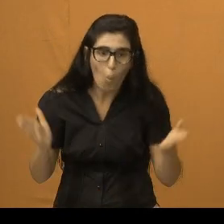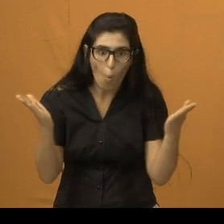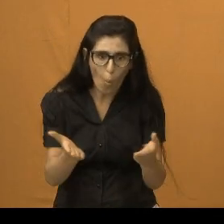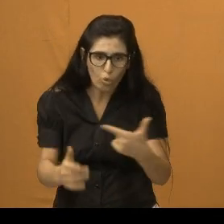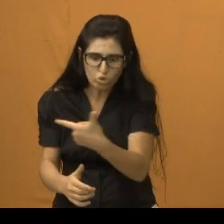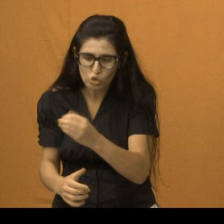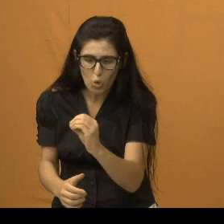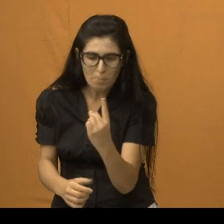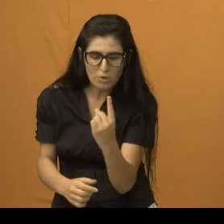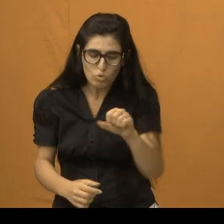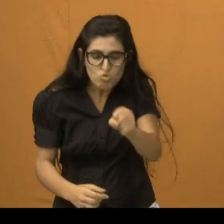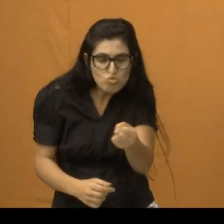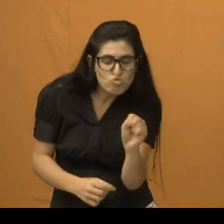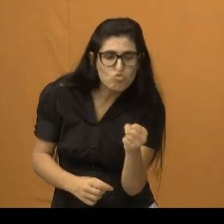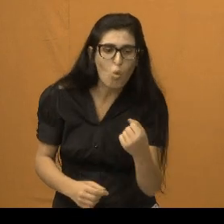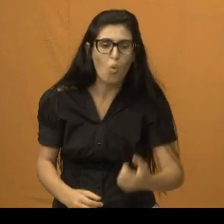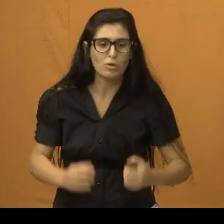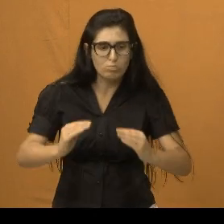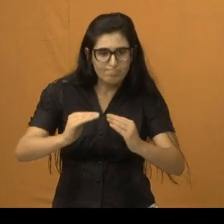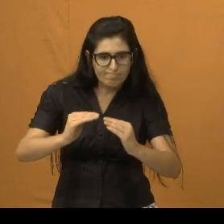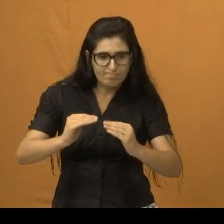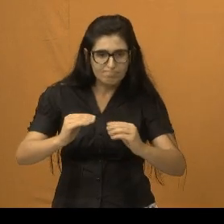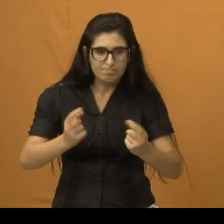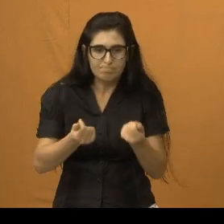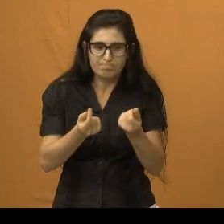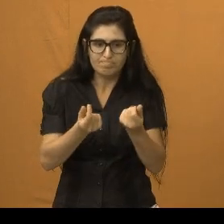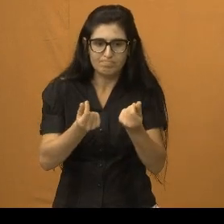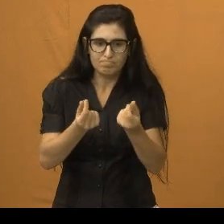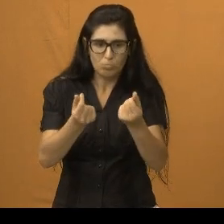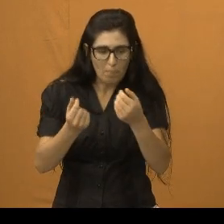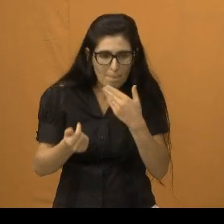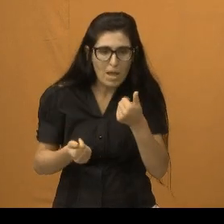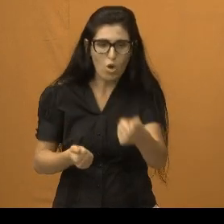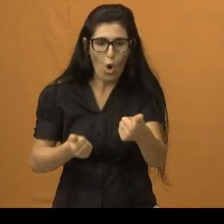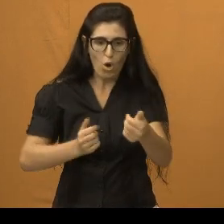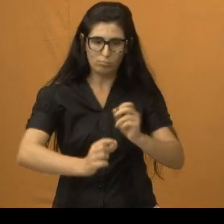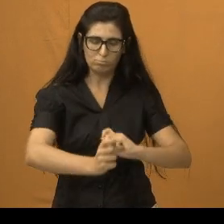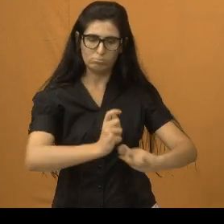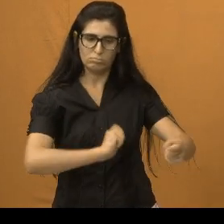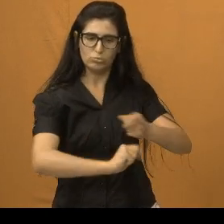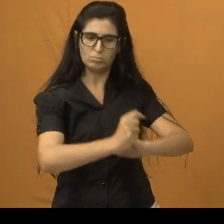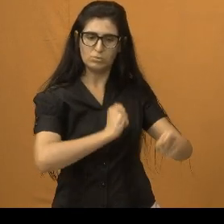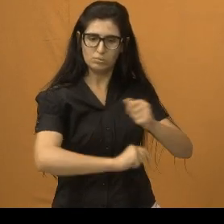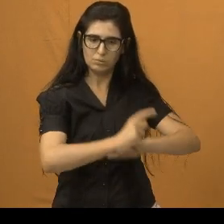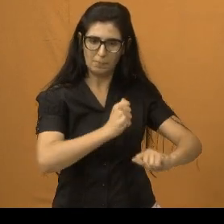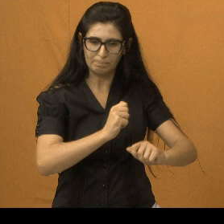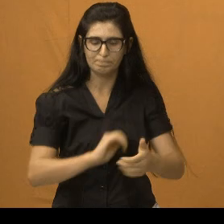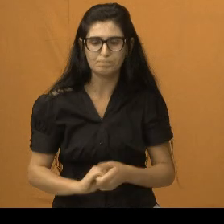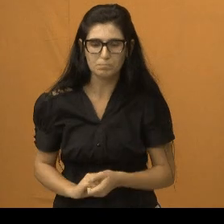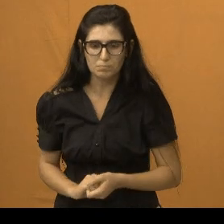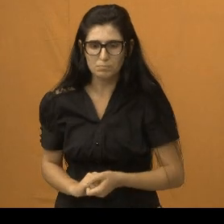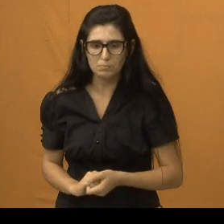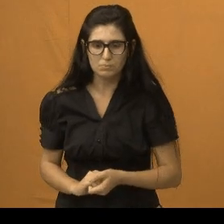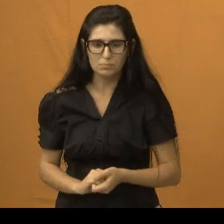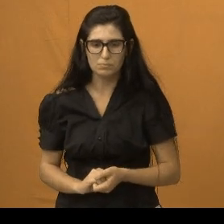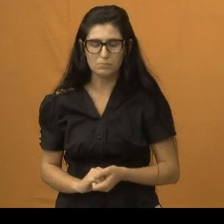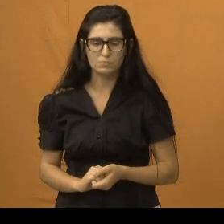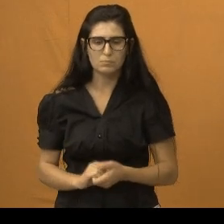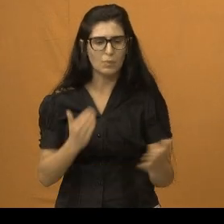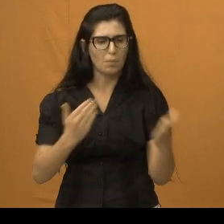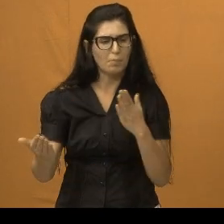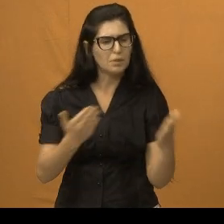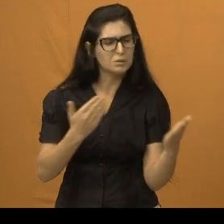isso, o realizado ele foi menor, devido ao capital lá, a receita de capital ter sido também menor aquele